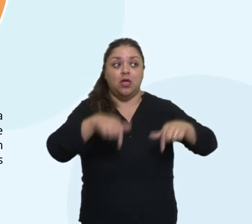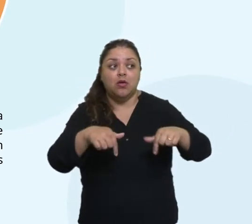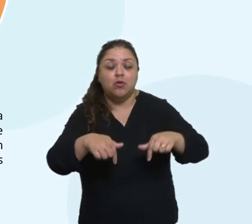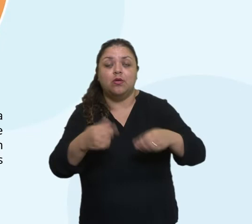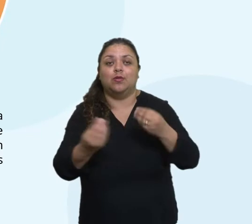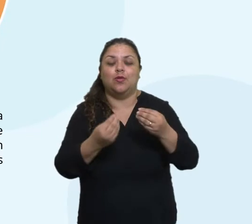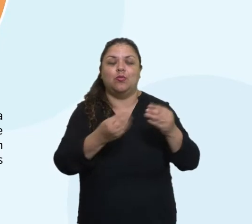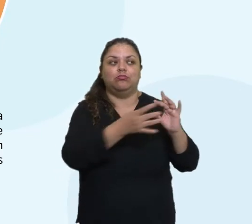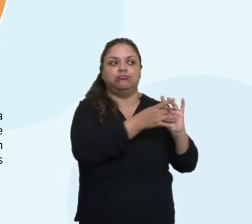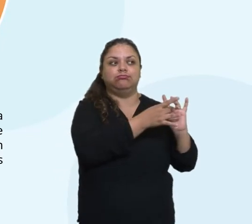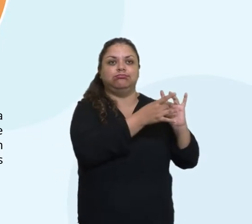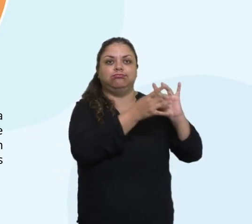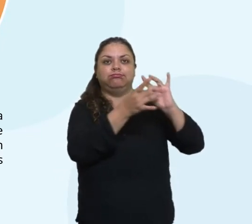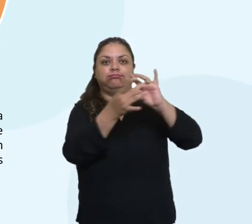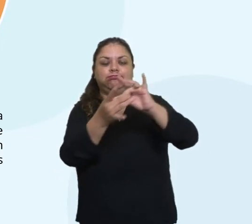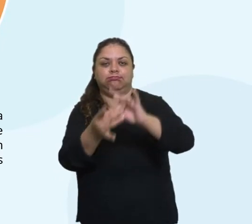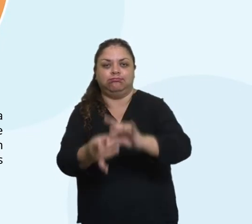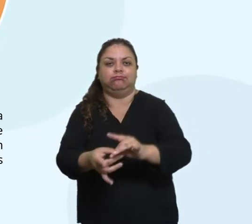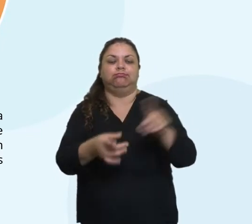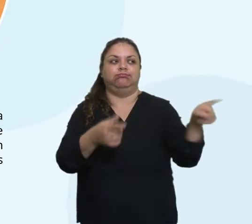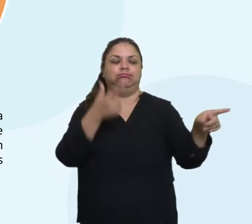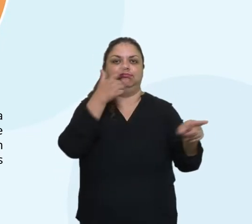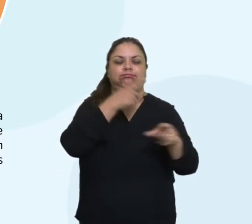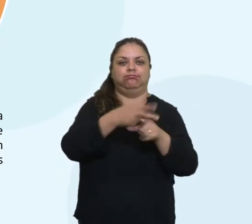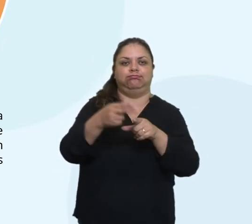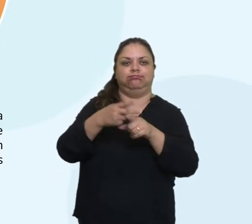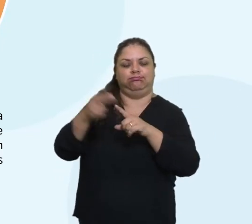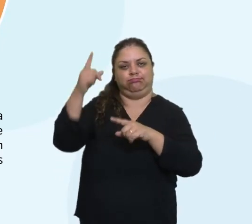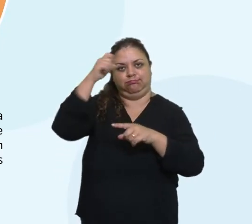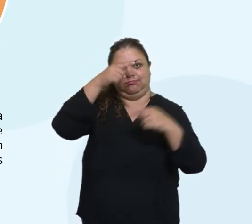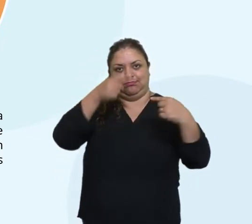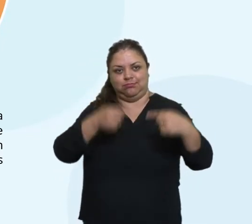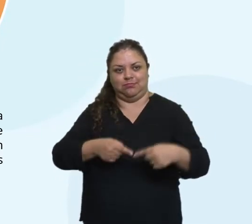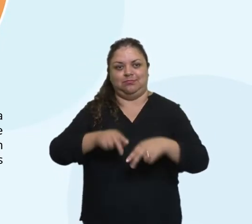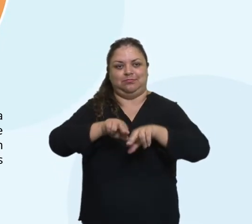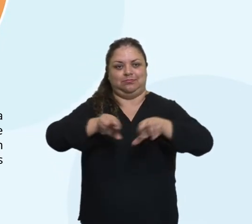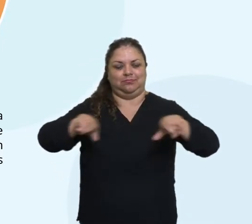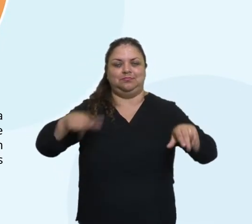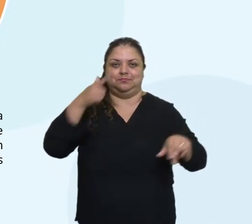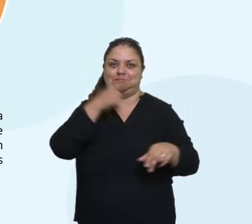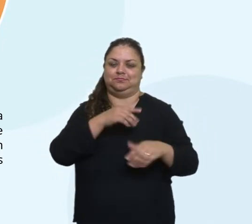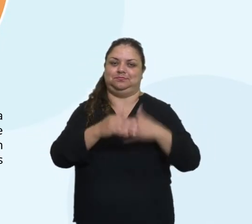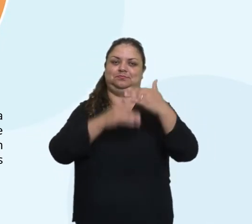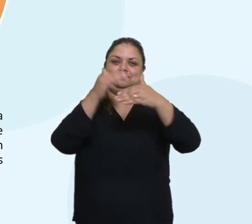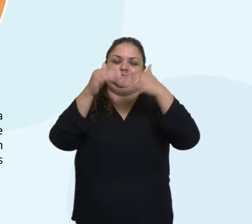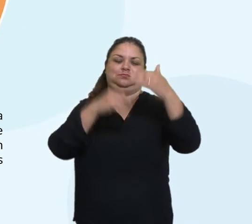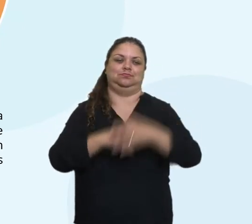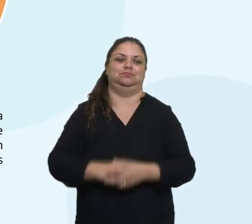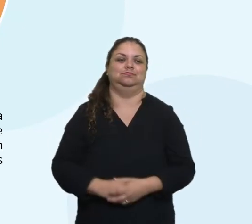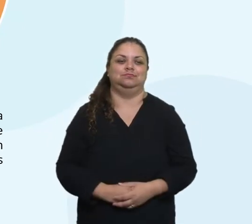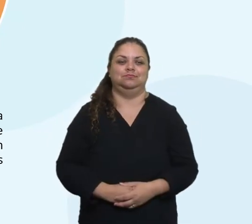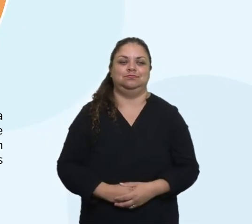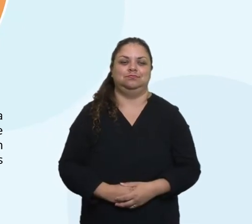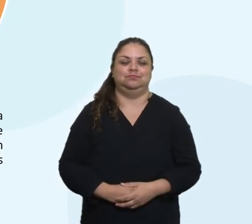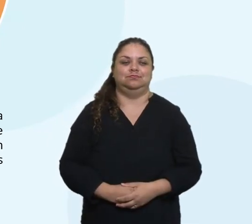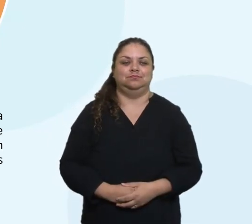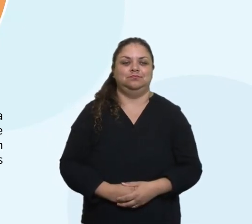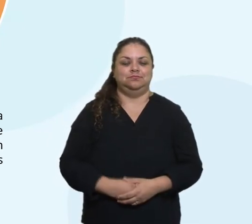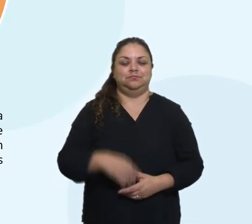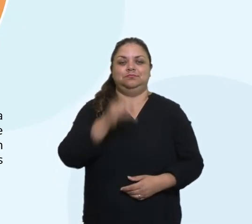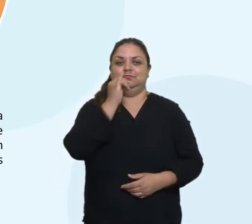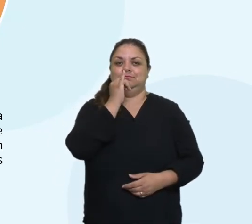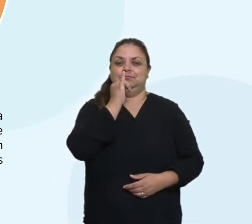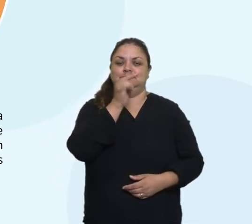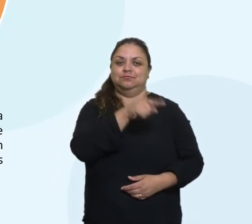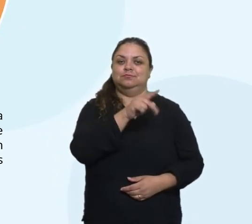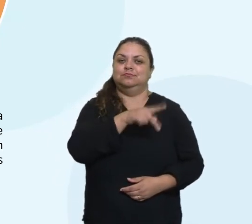as competências e conceitos mais desafiadores do ano seguinte isso as vezes fica um pouco mais Evidente Por exemplo quando o